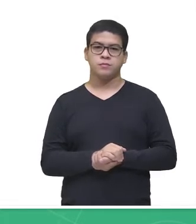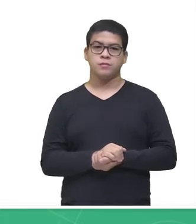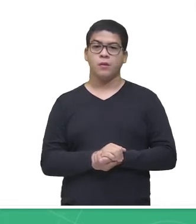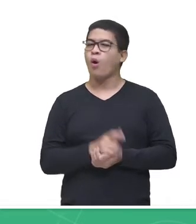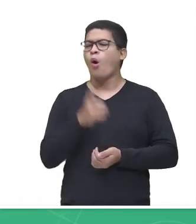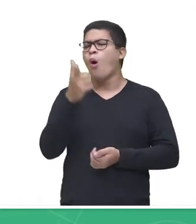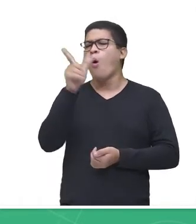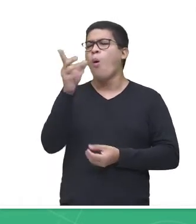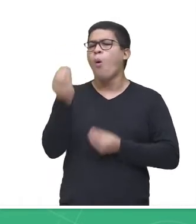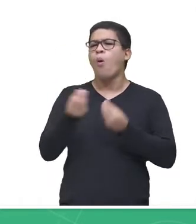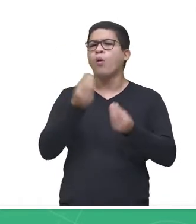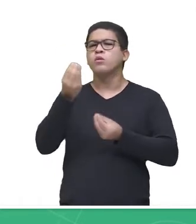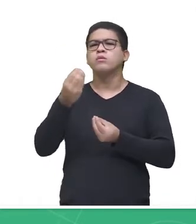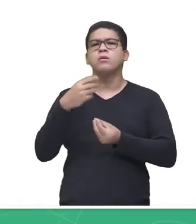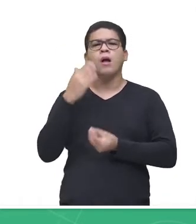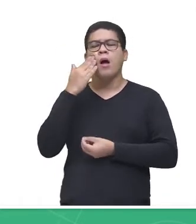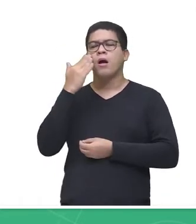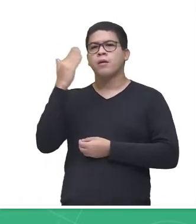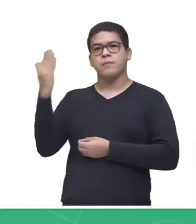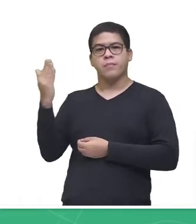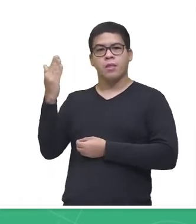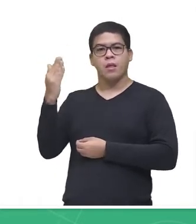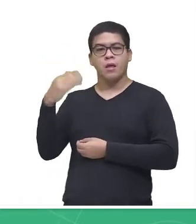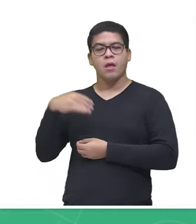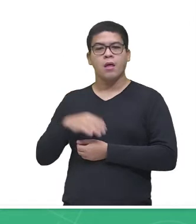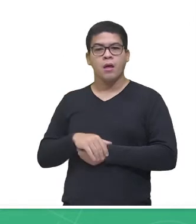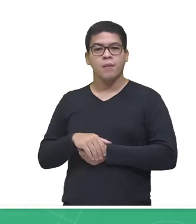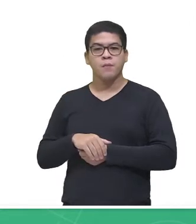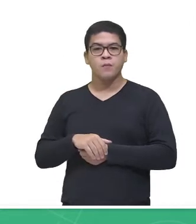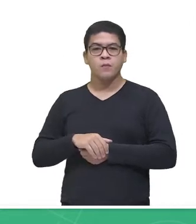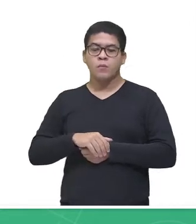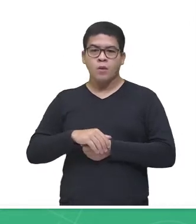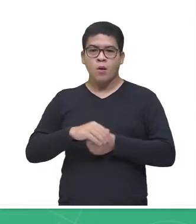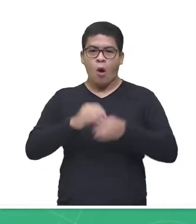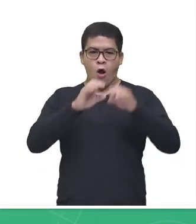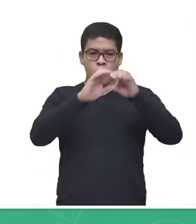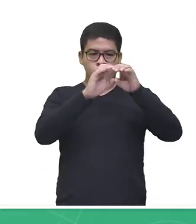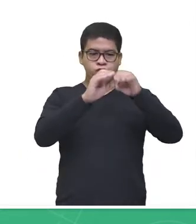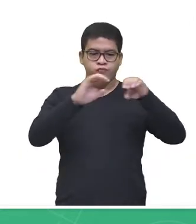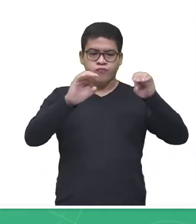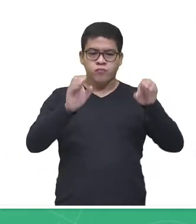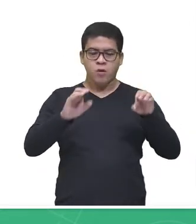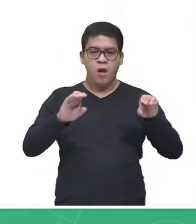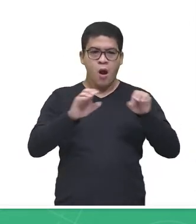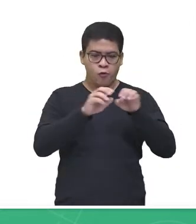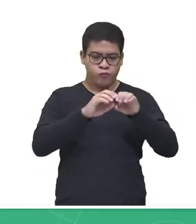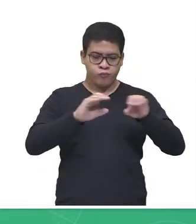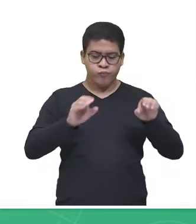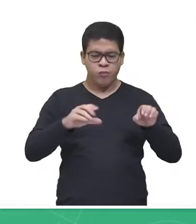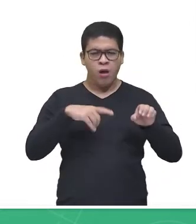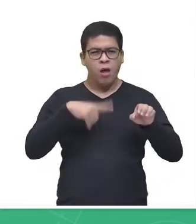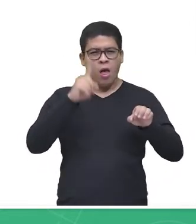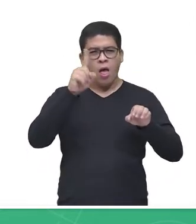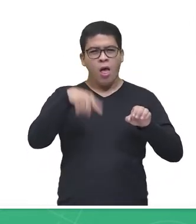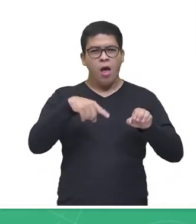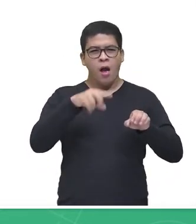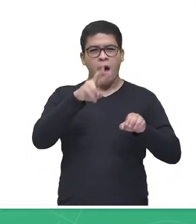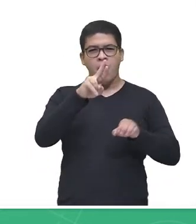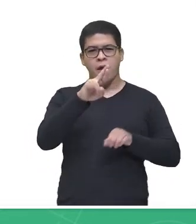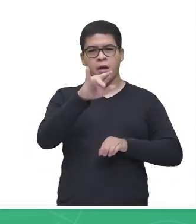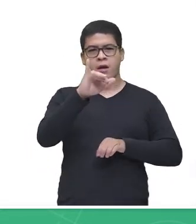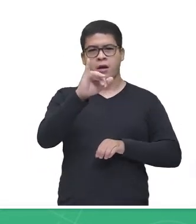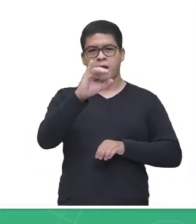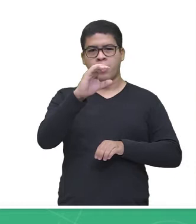Outra organela que vamos observar são os ribossomos. Os ribossomos, eles têm aspectos de grânulos, então são